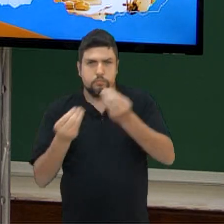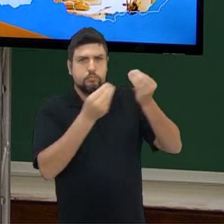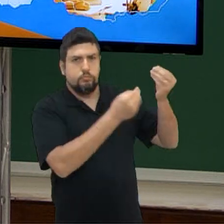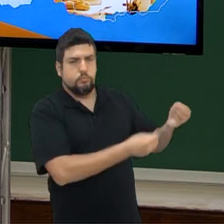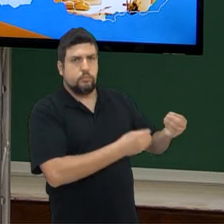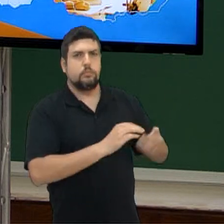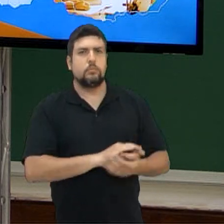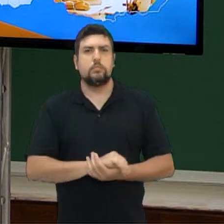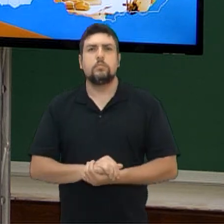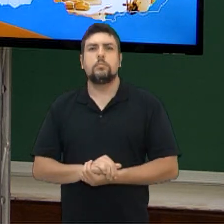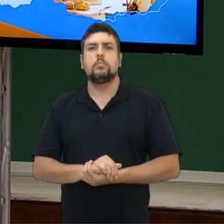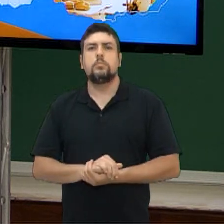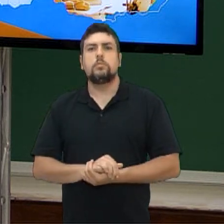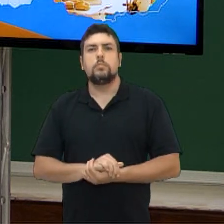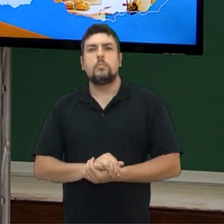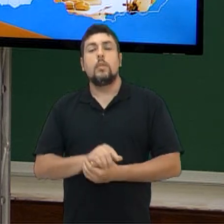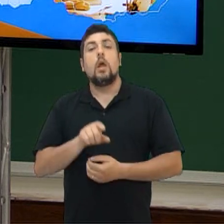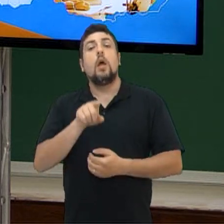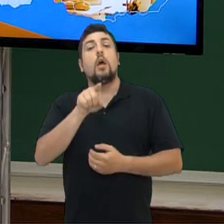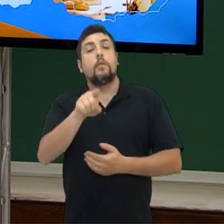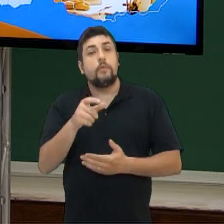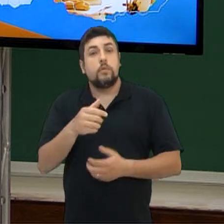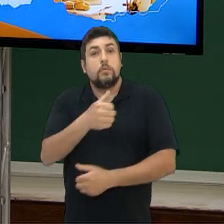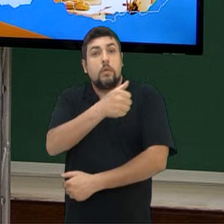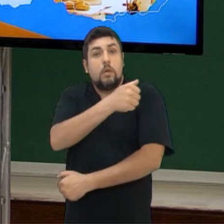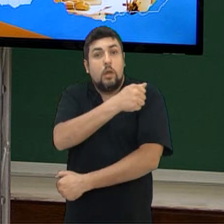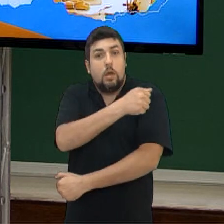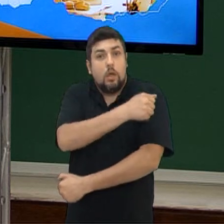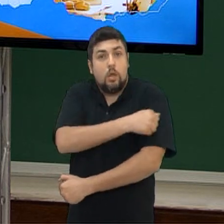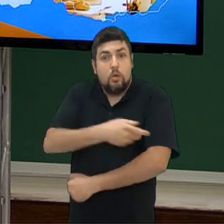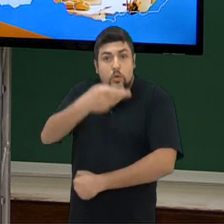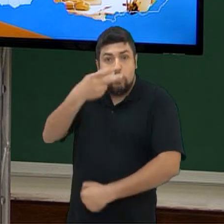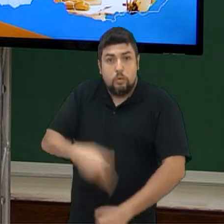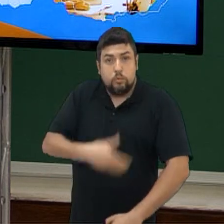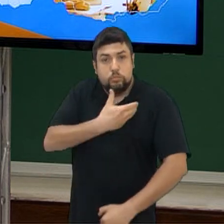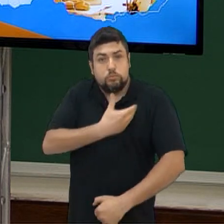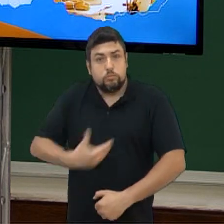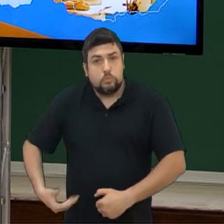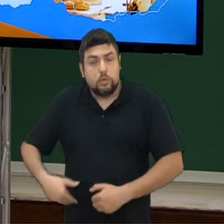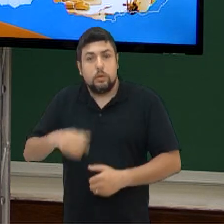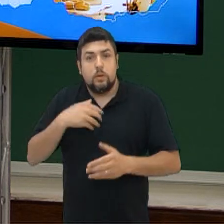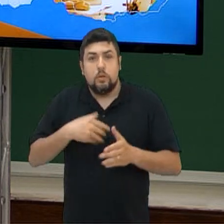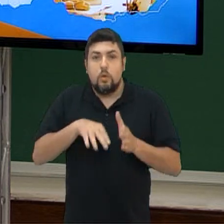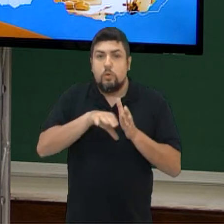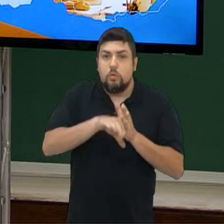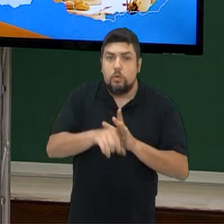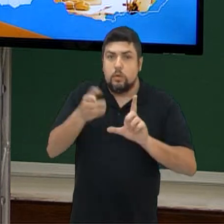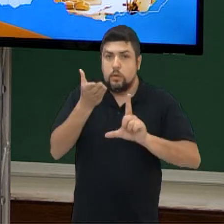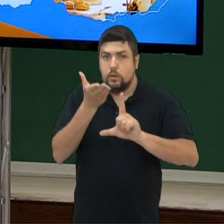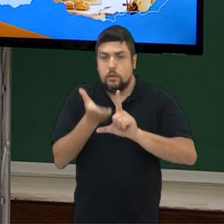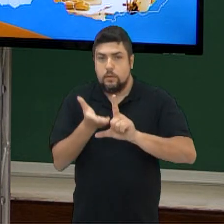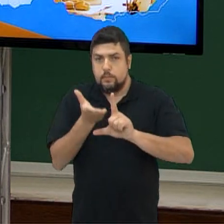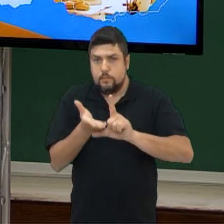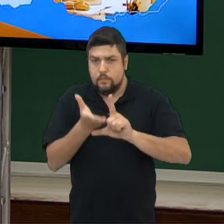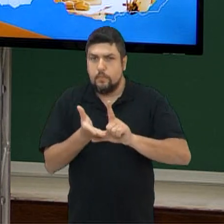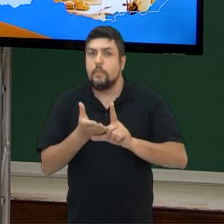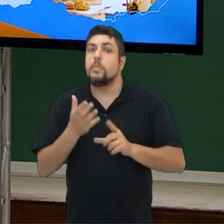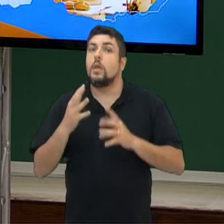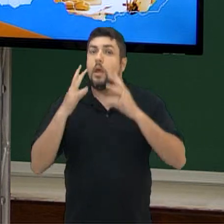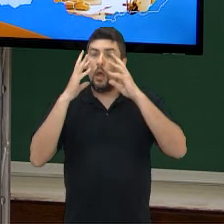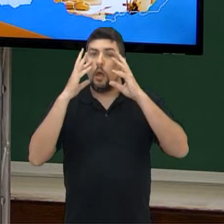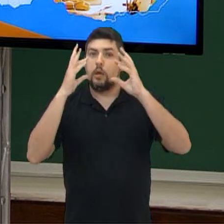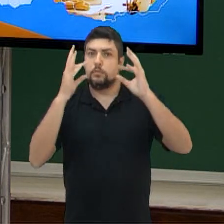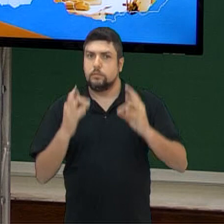E para você, aluno do estado que está acessando o Google Classroom, muita atenção